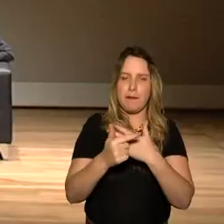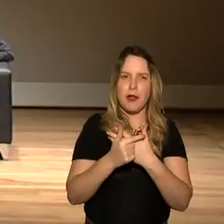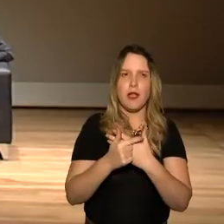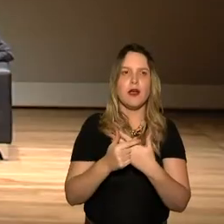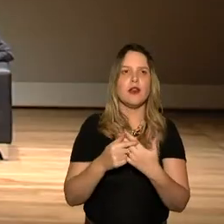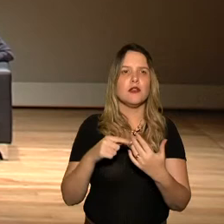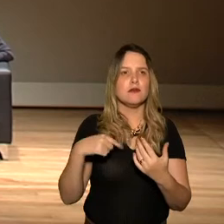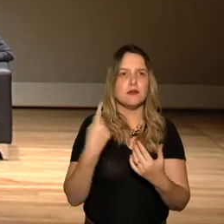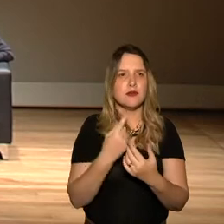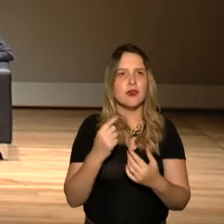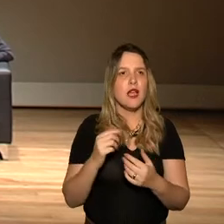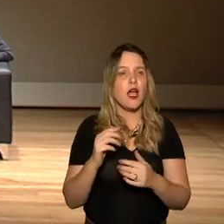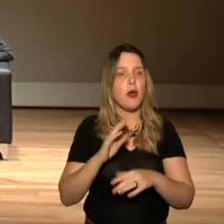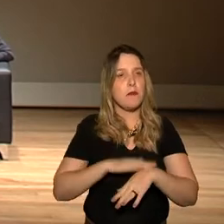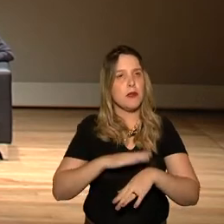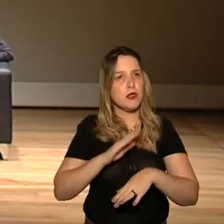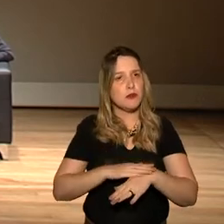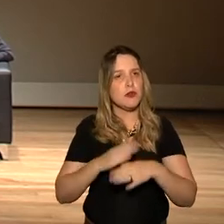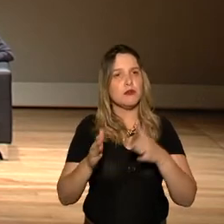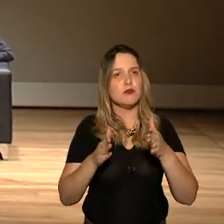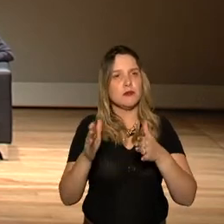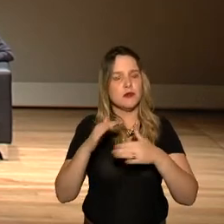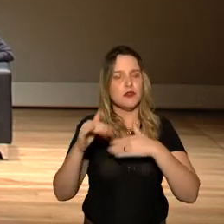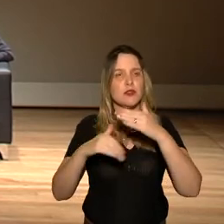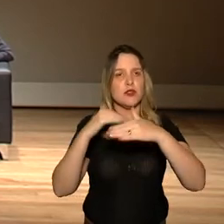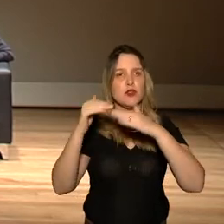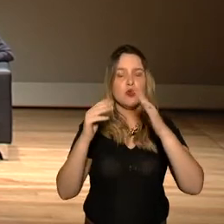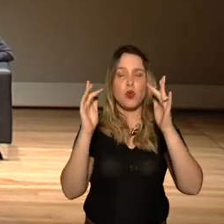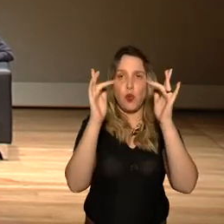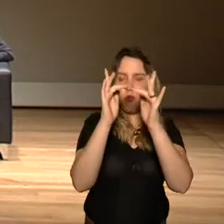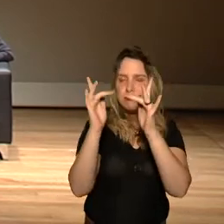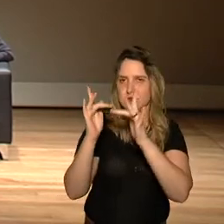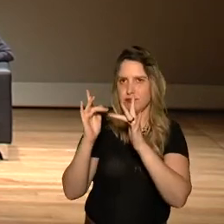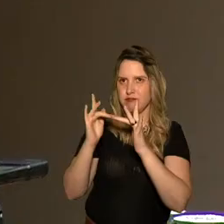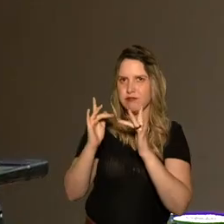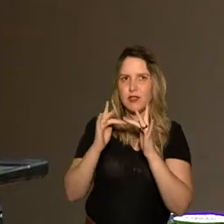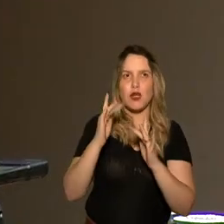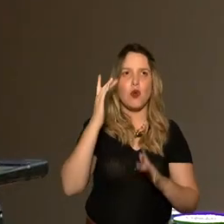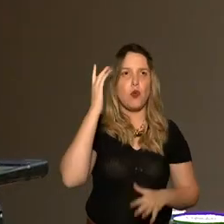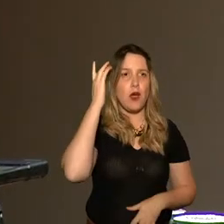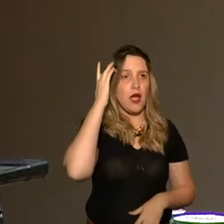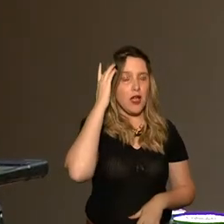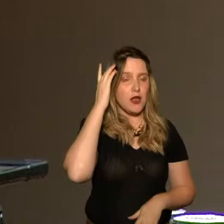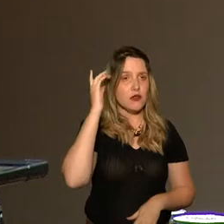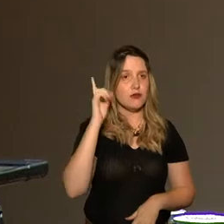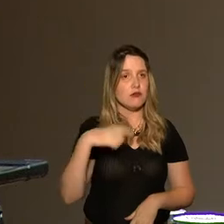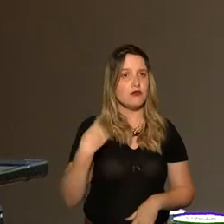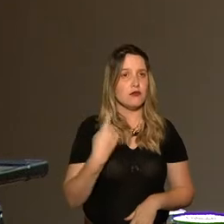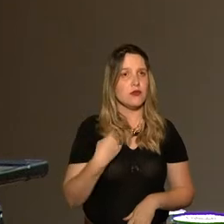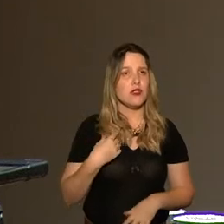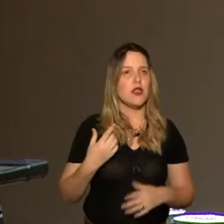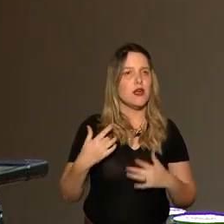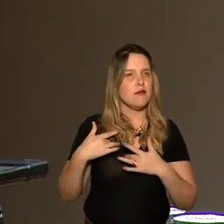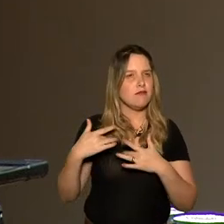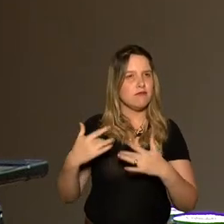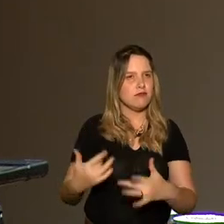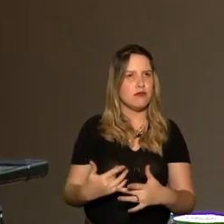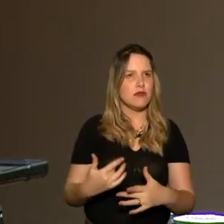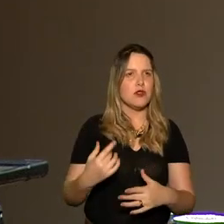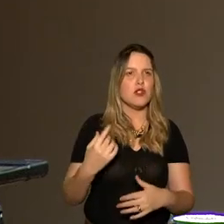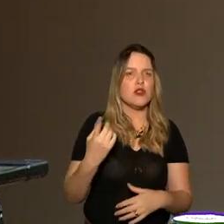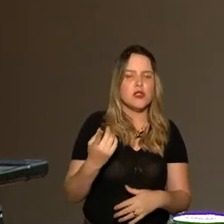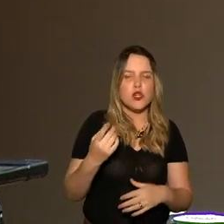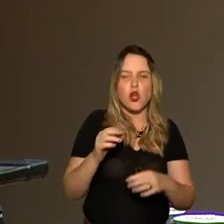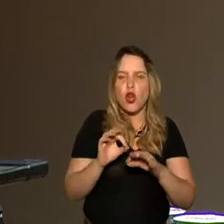ao mesmo tempo também foi deslocado né e eu acho que é isso que a gente tá discutindo hoje esses